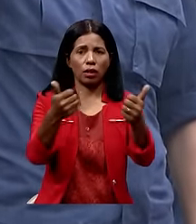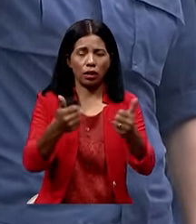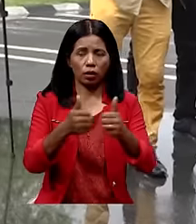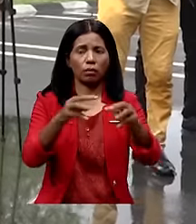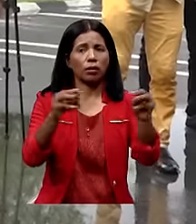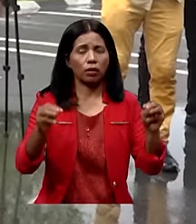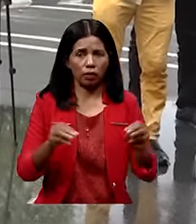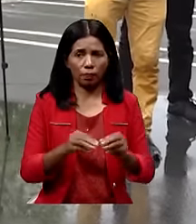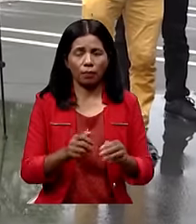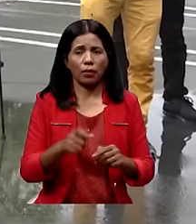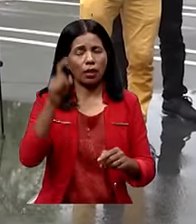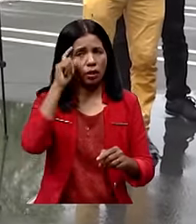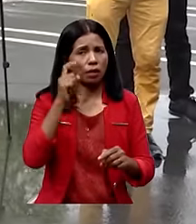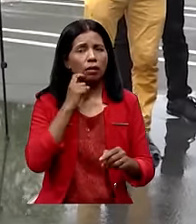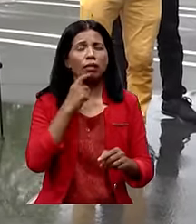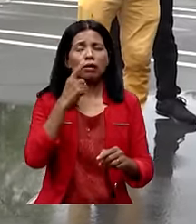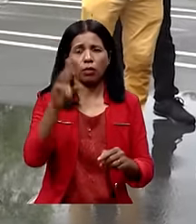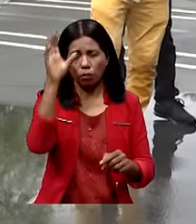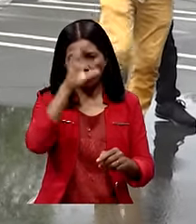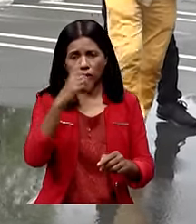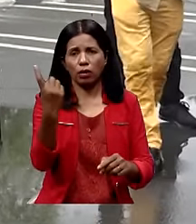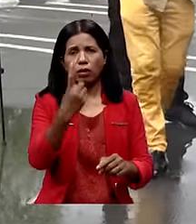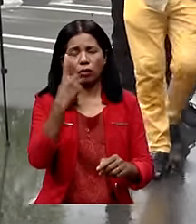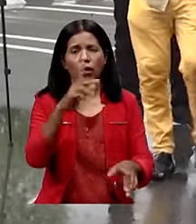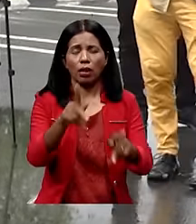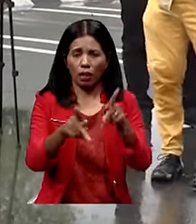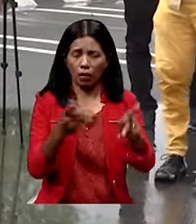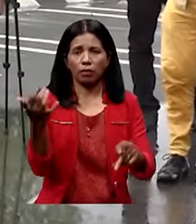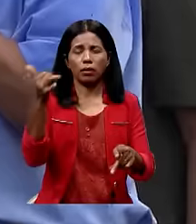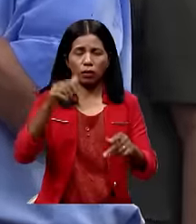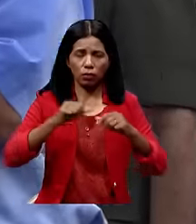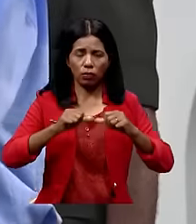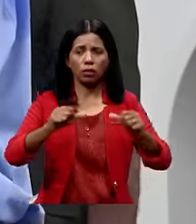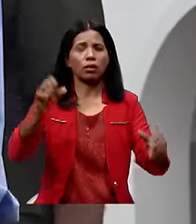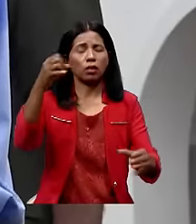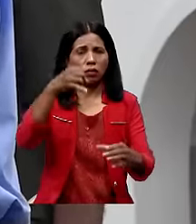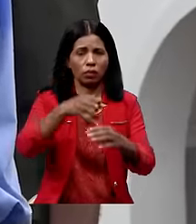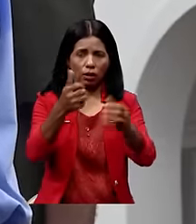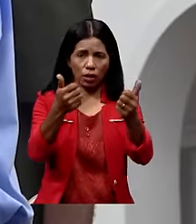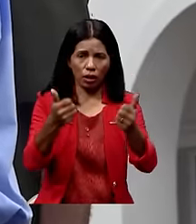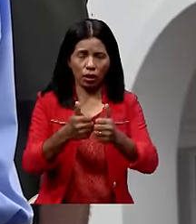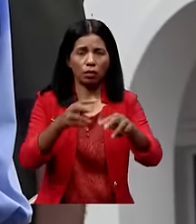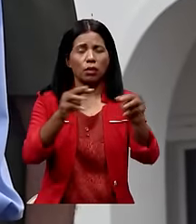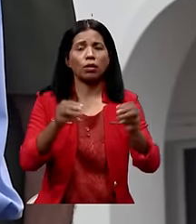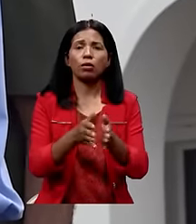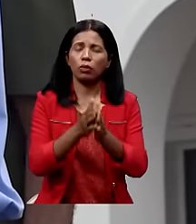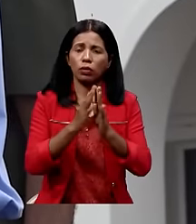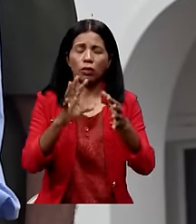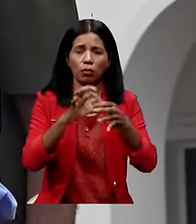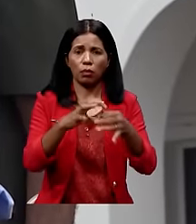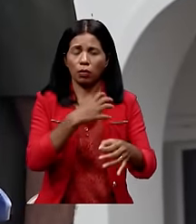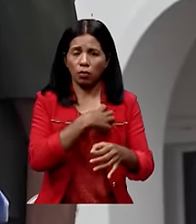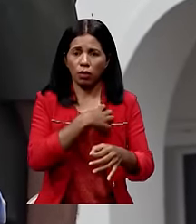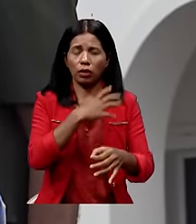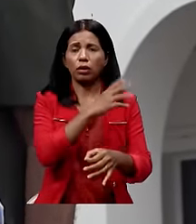Iha bibang ne sanana hateten nia sebu katuir na fatin oknum sira nebe continua involve iha arte marciais no usuba membro penteli no